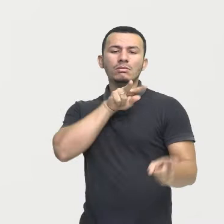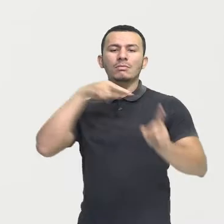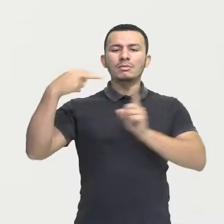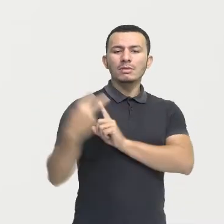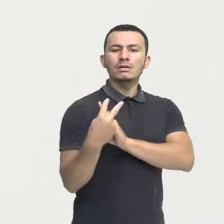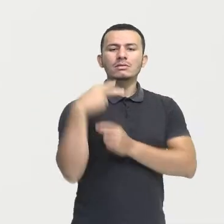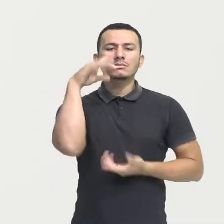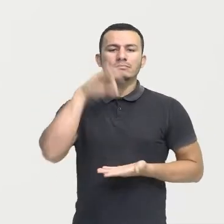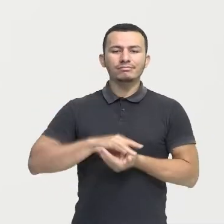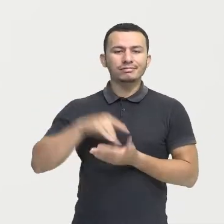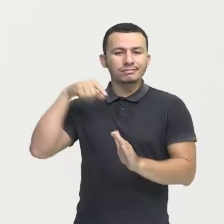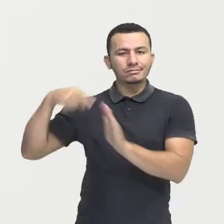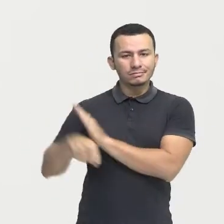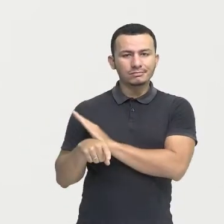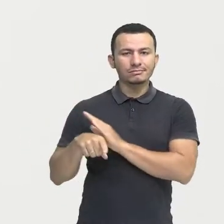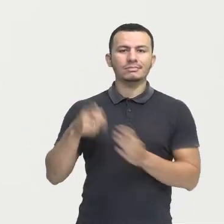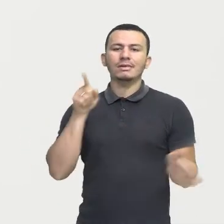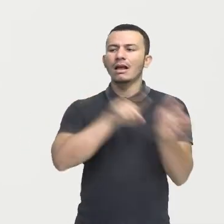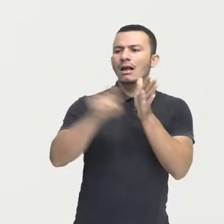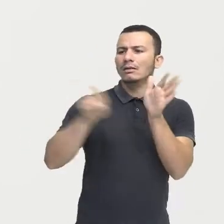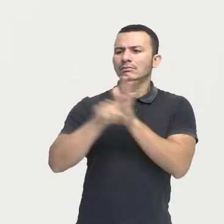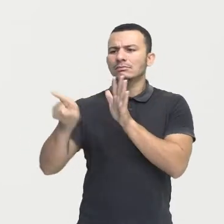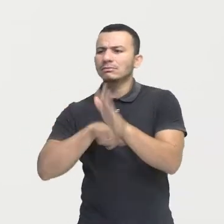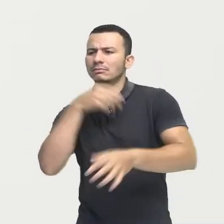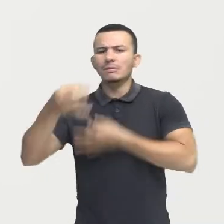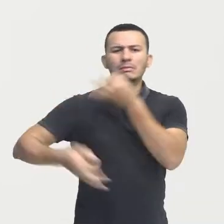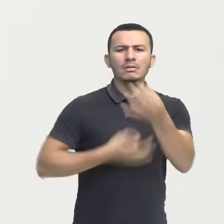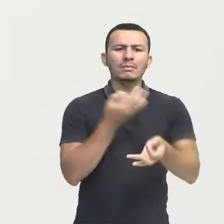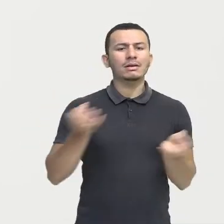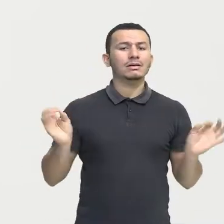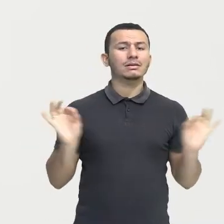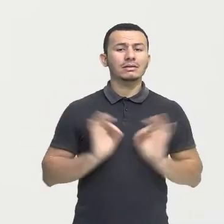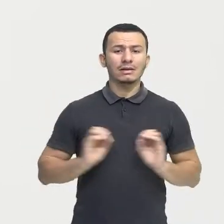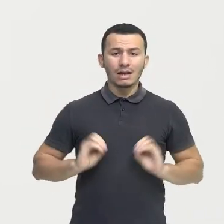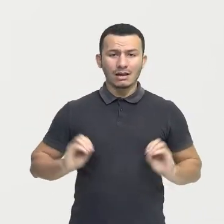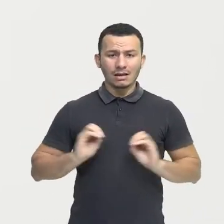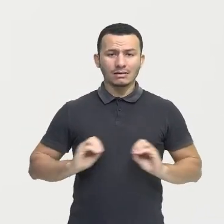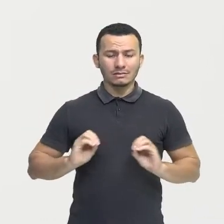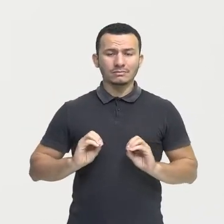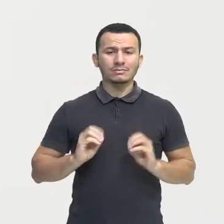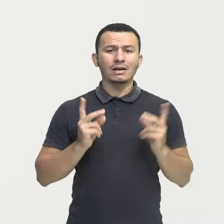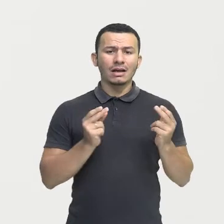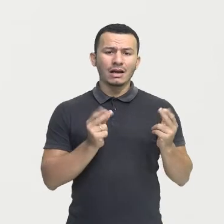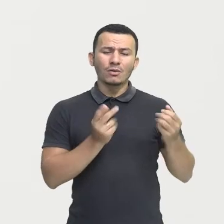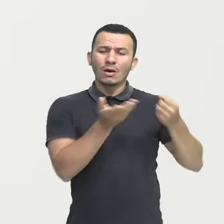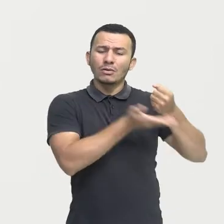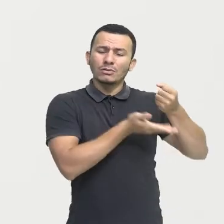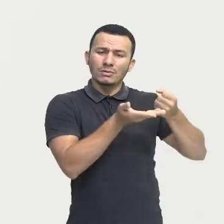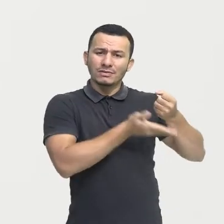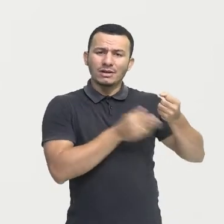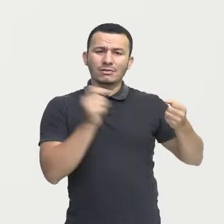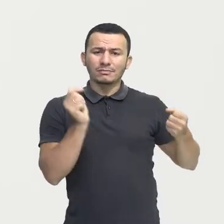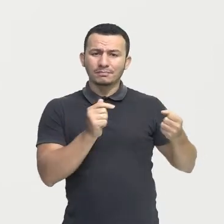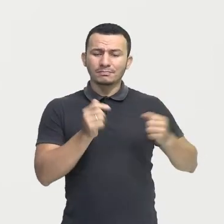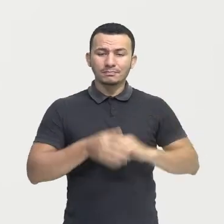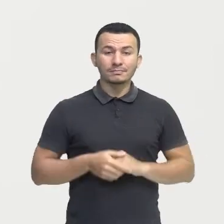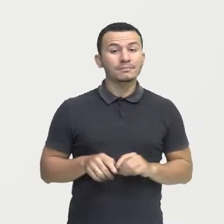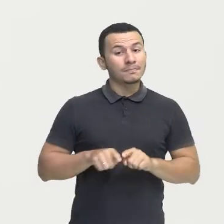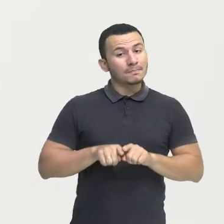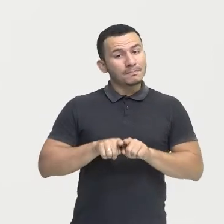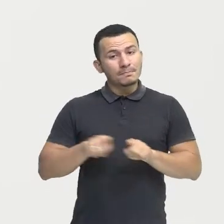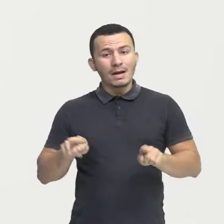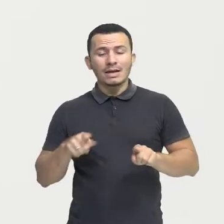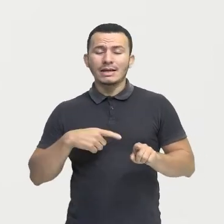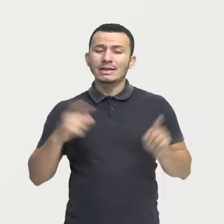vê, não questiona o que é dito. É na mesma linha do superficial. Só que é